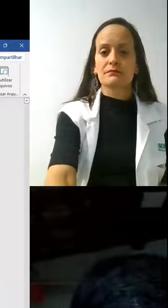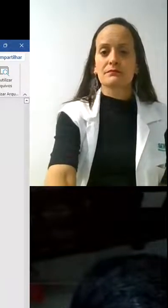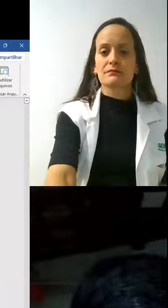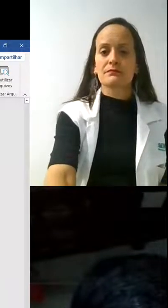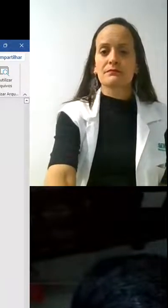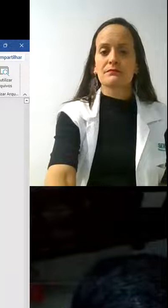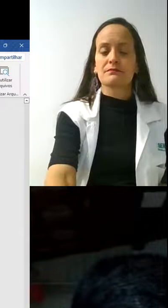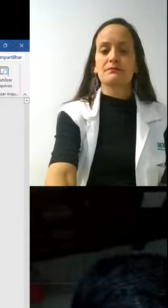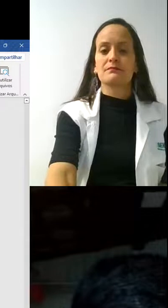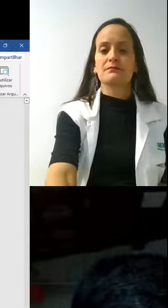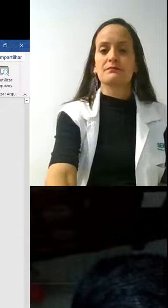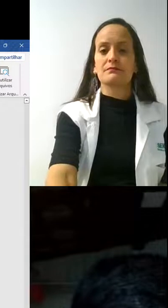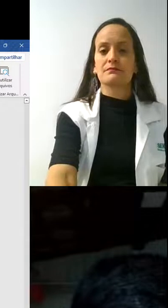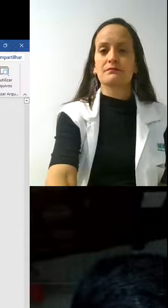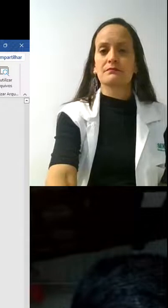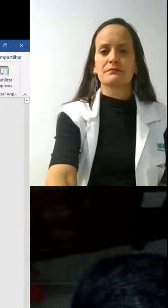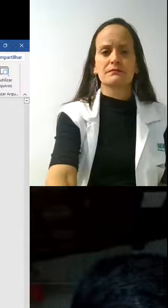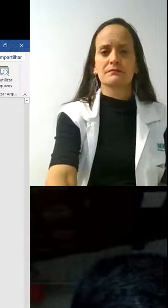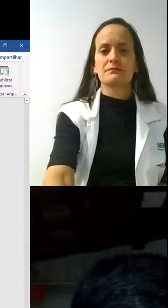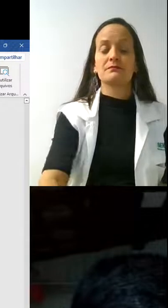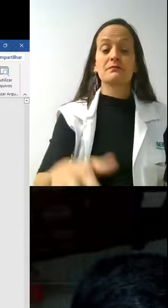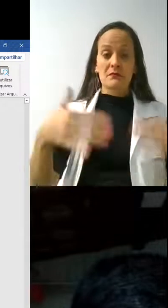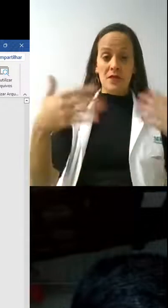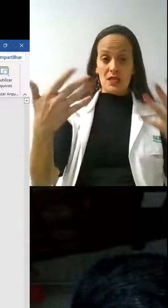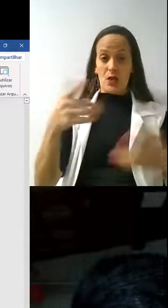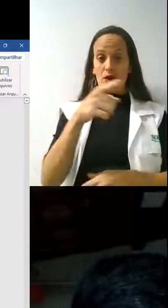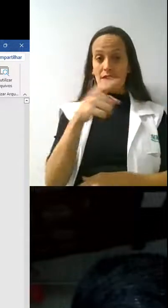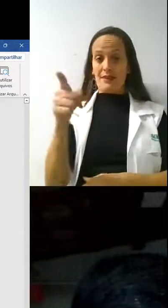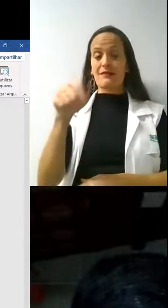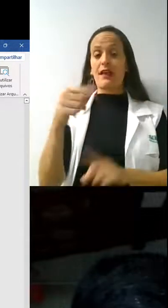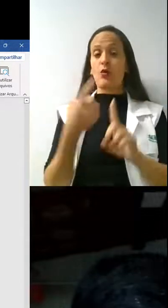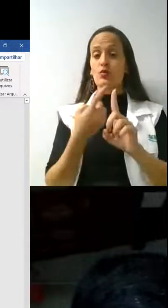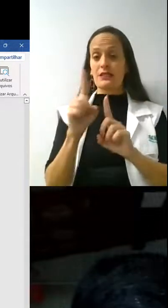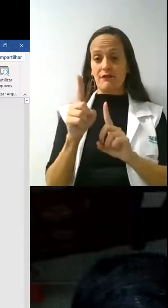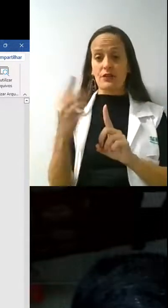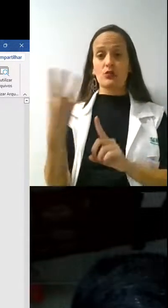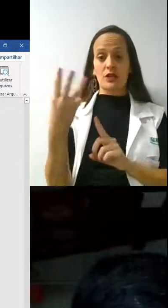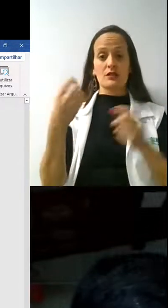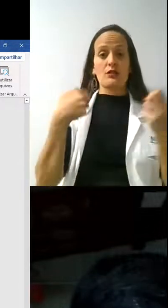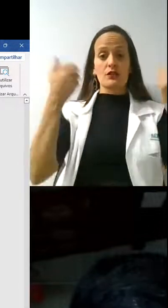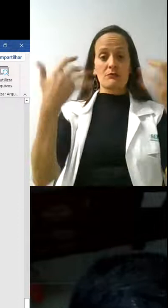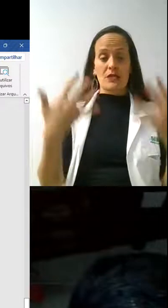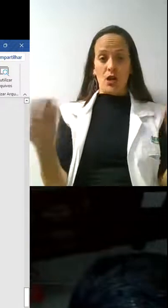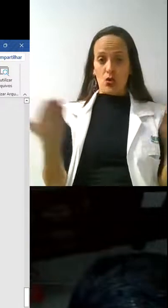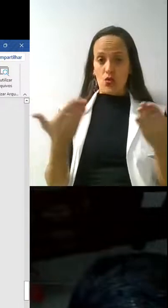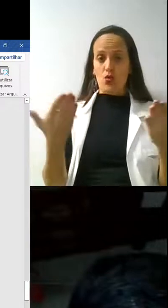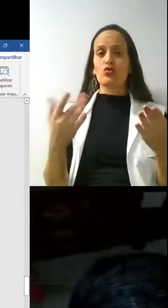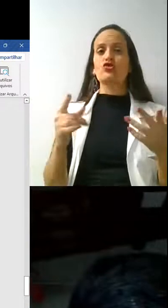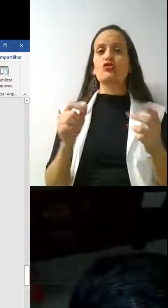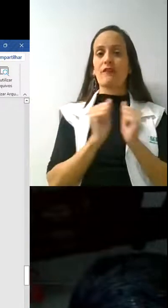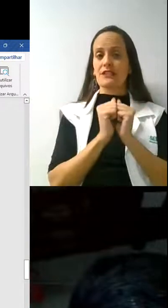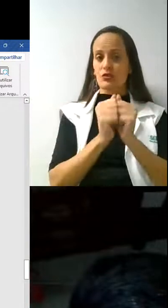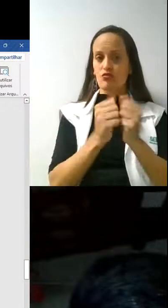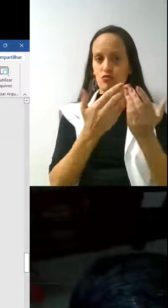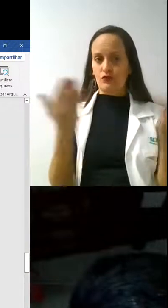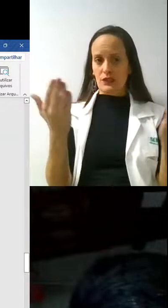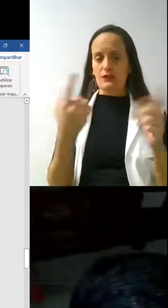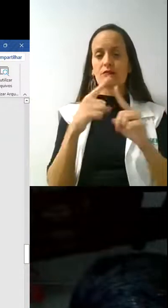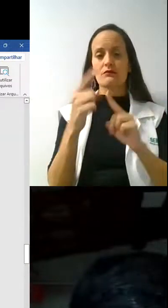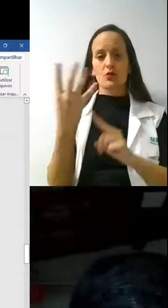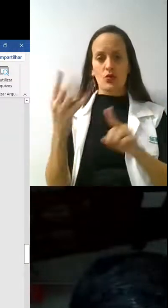né? Então, esse é o contexto da aula de hoje, né? Eu vou explicar para vocês e fazer junto com vocês aqui, ó,